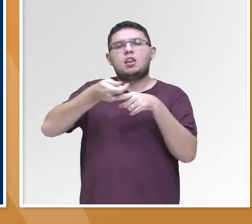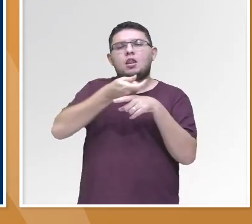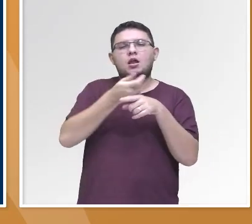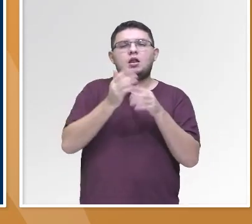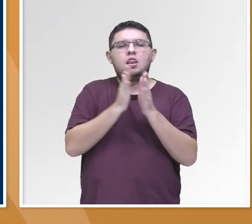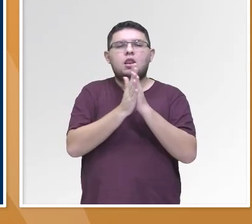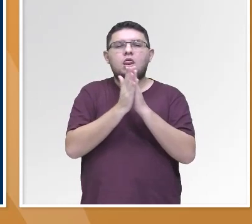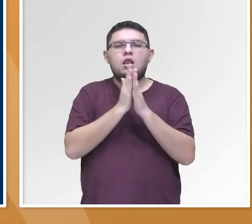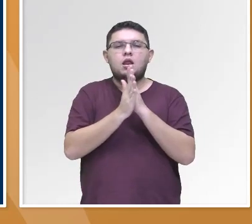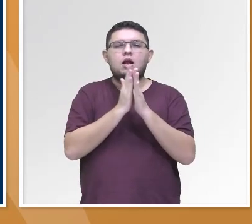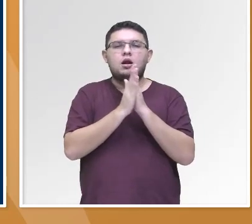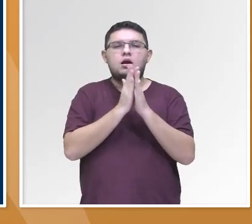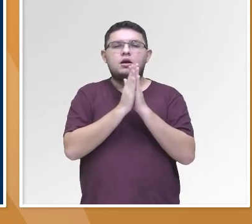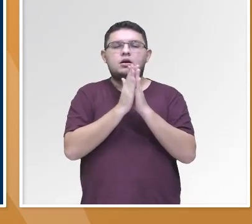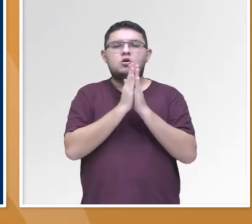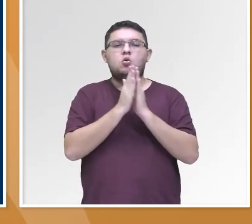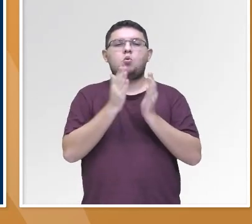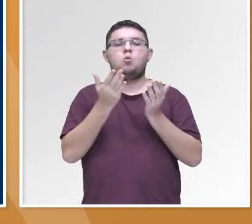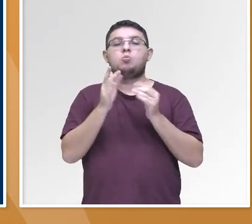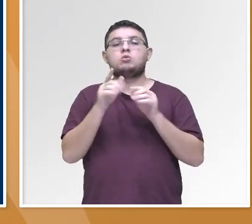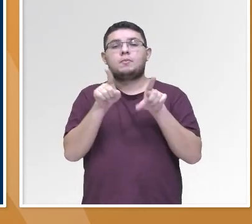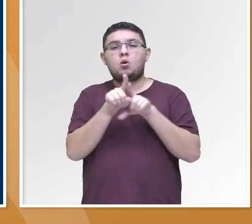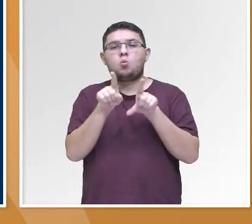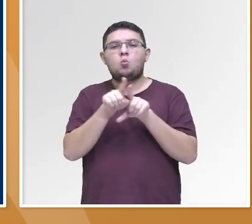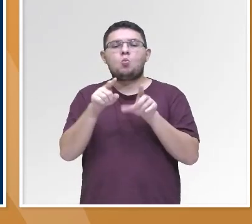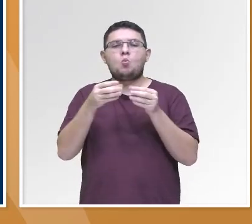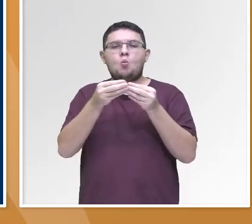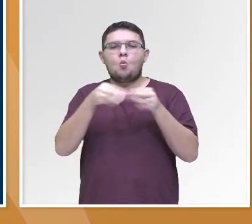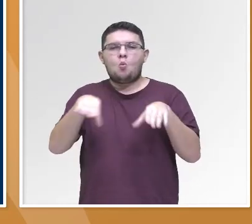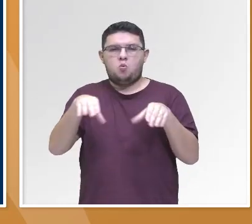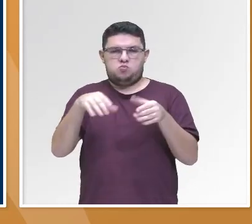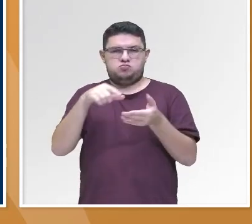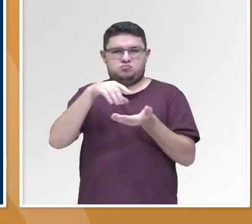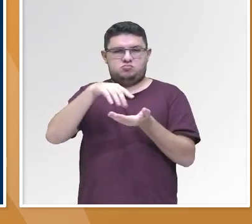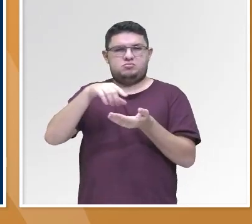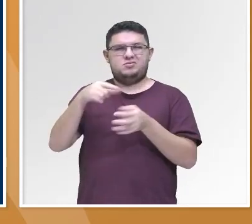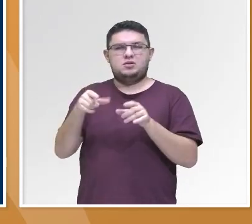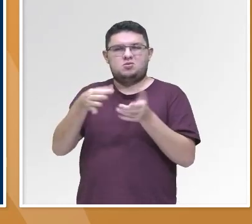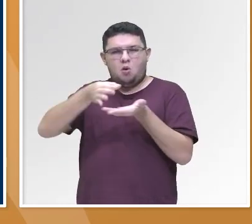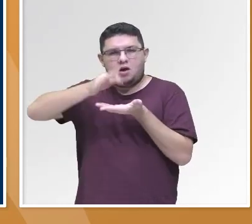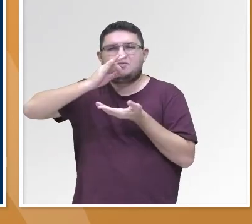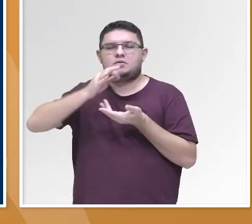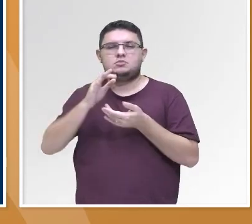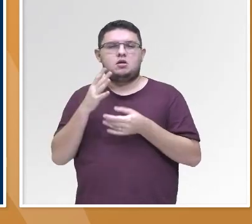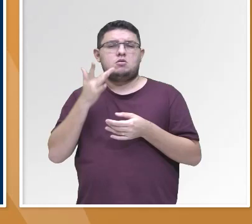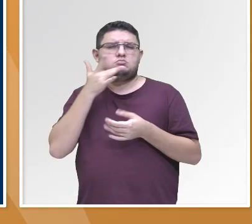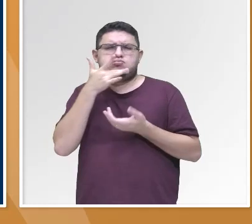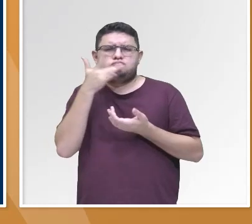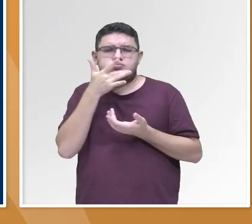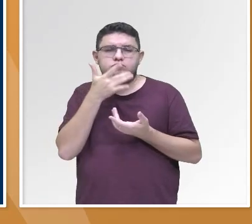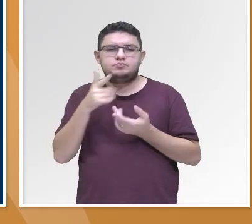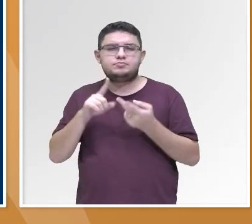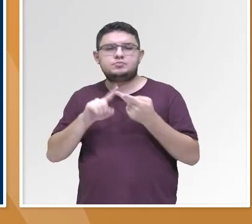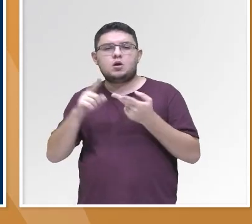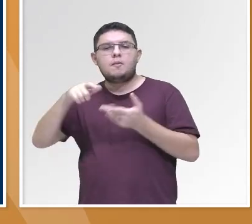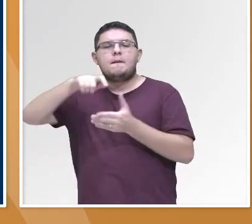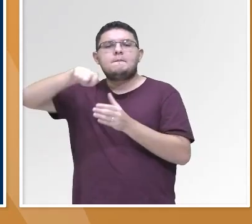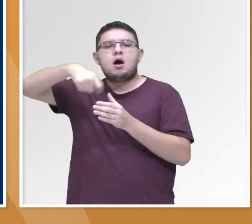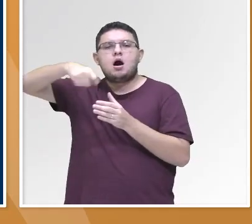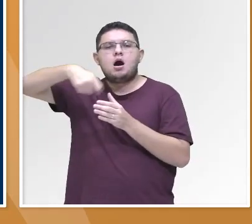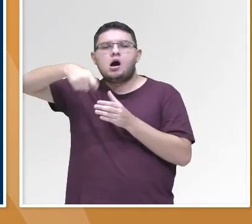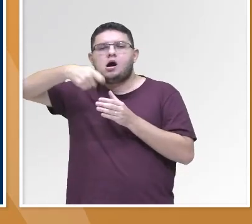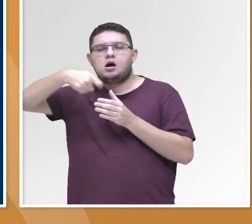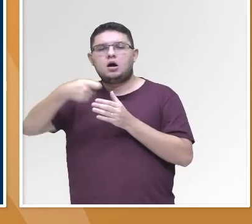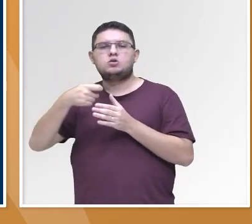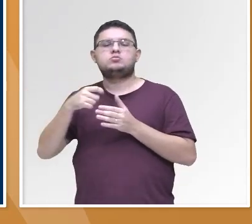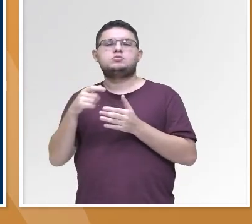cafezinho é uma delícia, eu gosto demais. Do lado ali, ó, o muguzá, que também é feito com milho, não é? ali com uma canela por